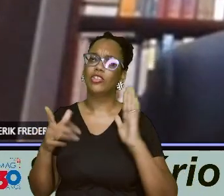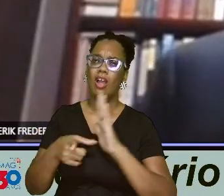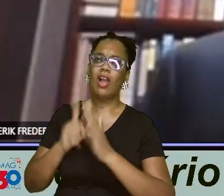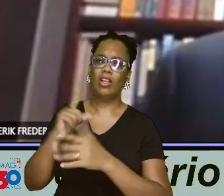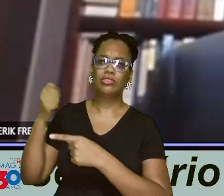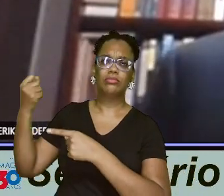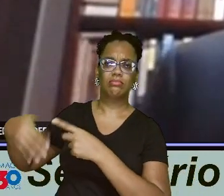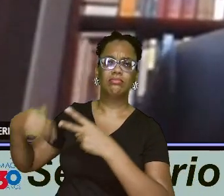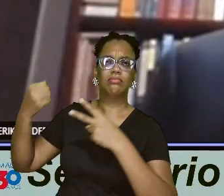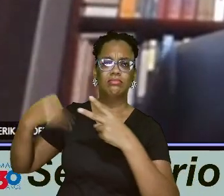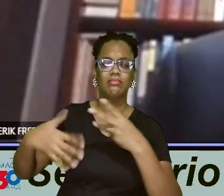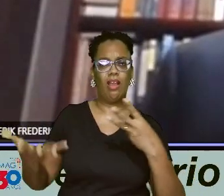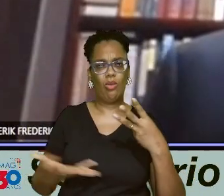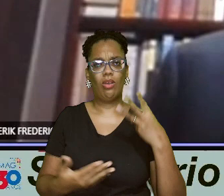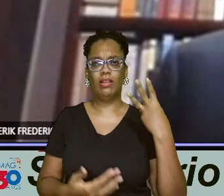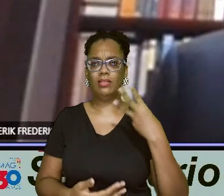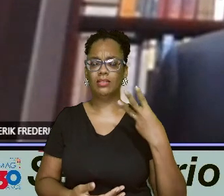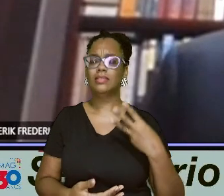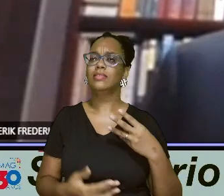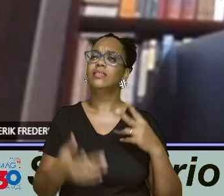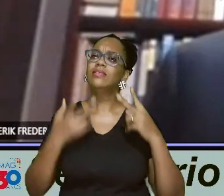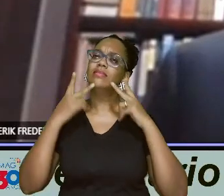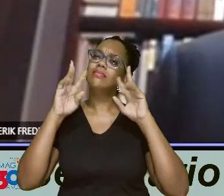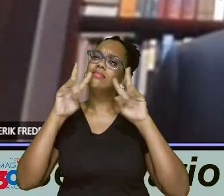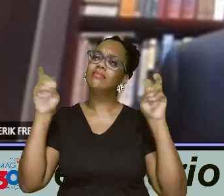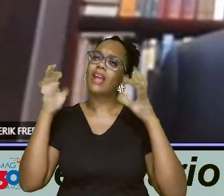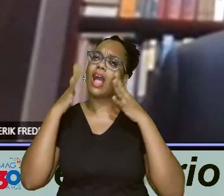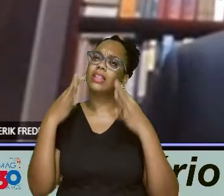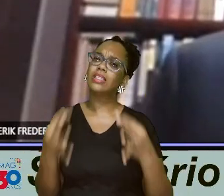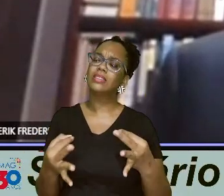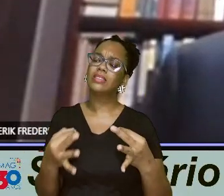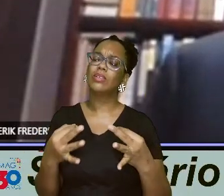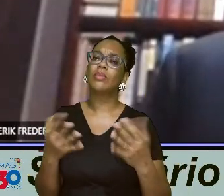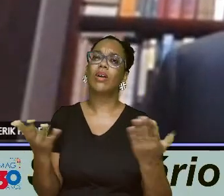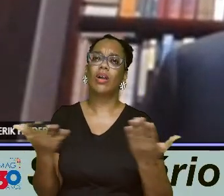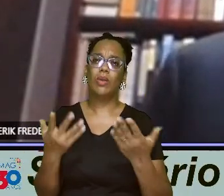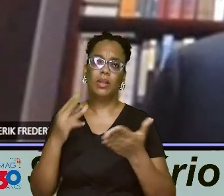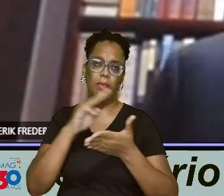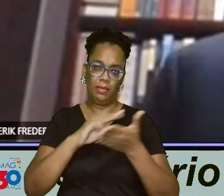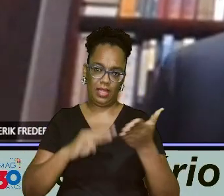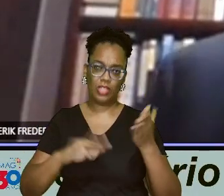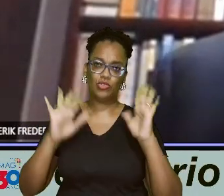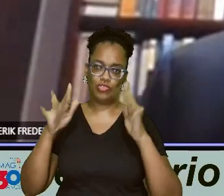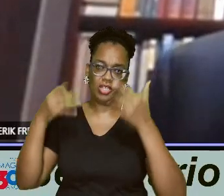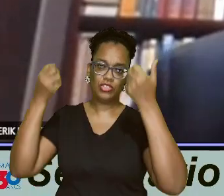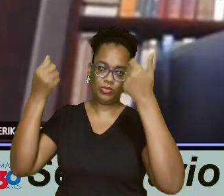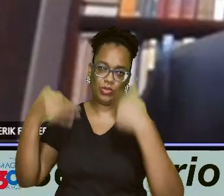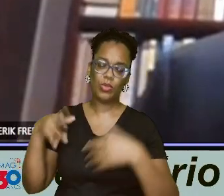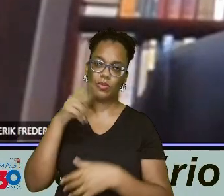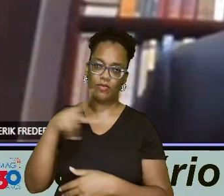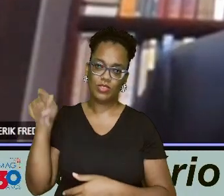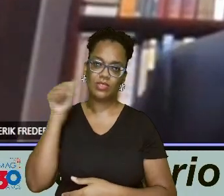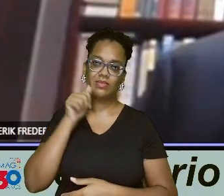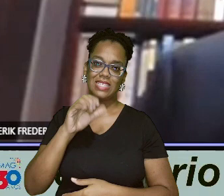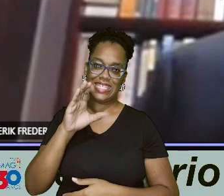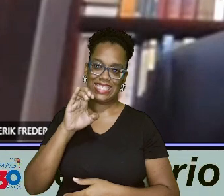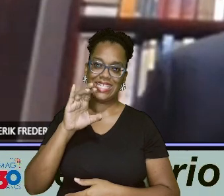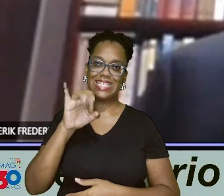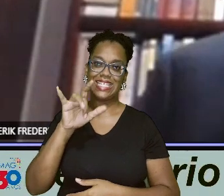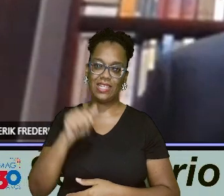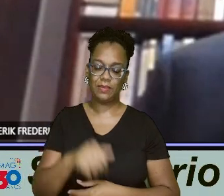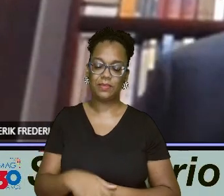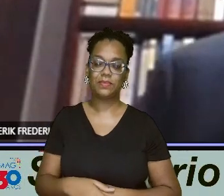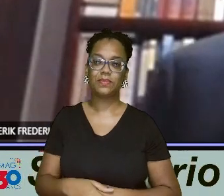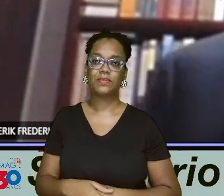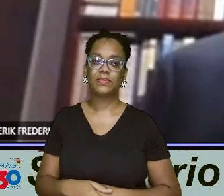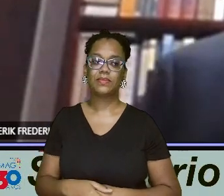chamaram a nossa atenção, daí que, seguindo o método que foi já descrito pela professora Cecília, nós tabulamos